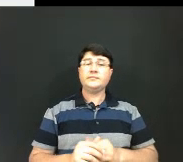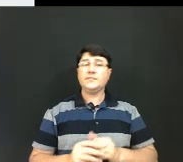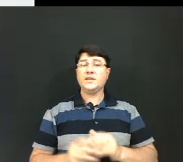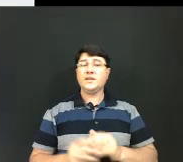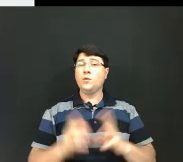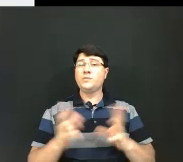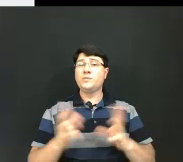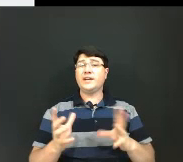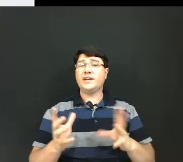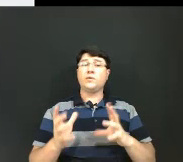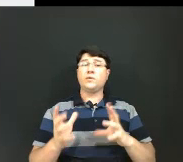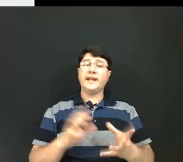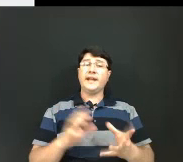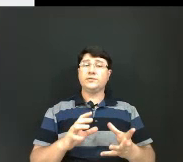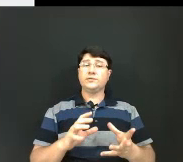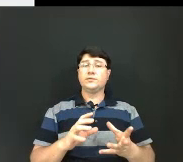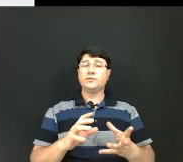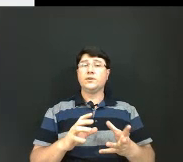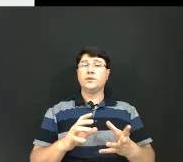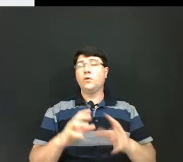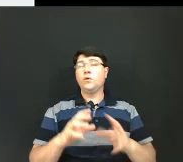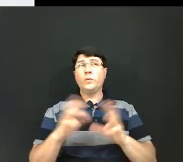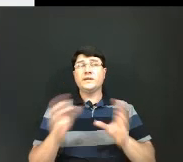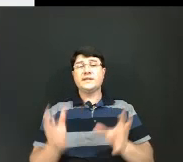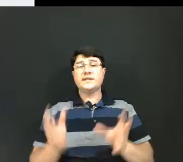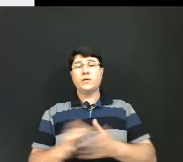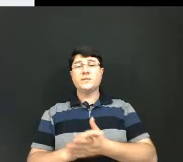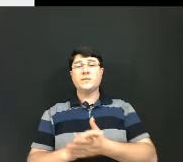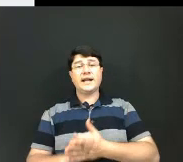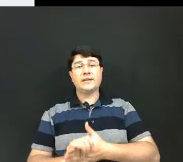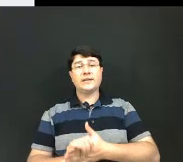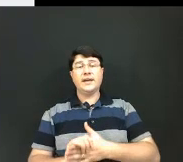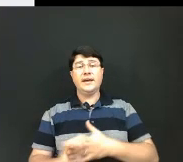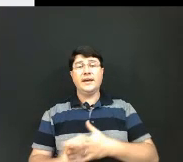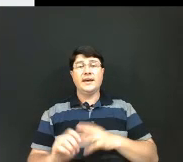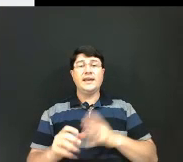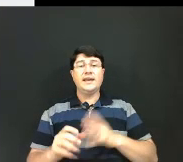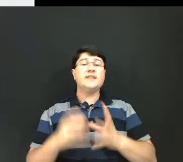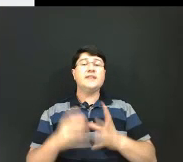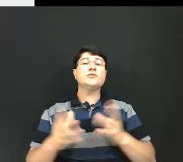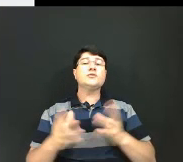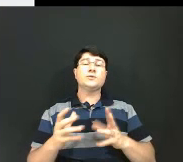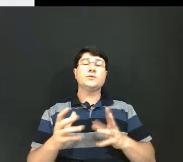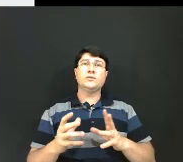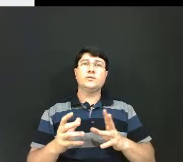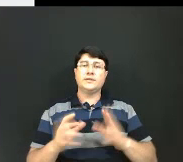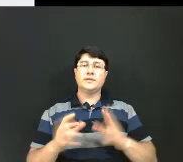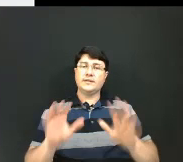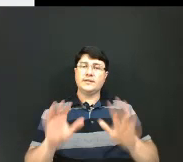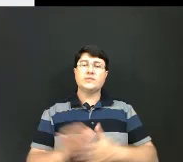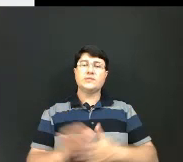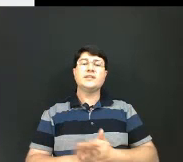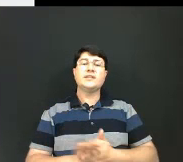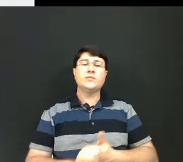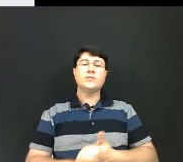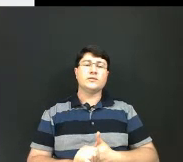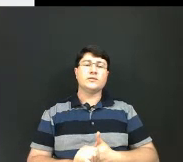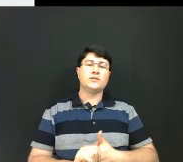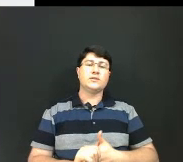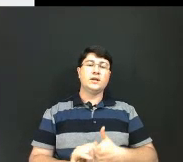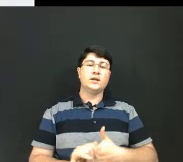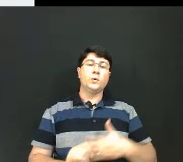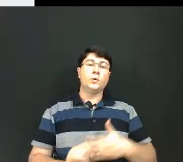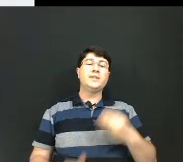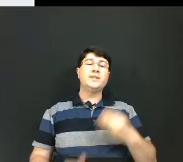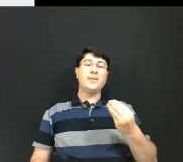Um objeto concreto ou pode ser algo abstrato, né? E quem são os possuidores? São seres